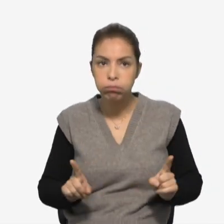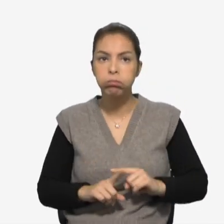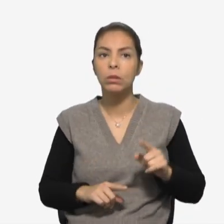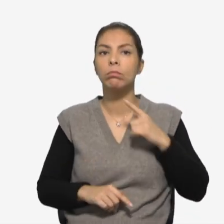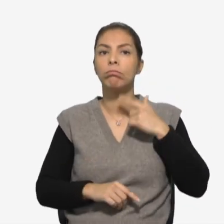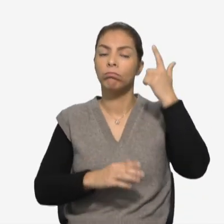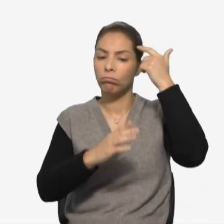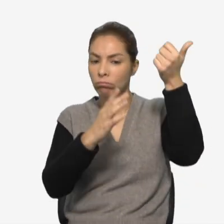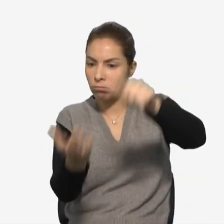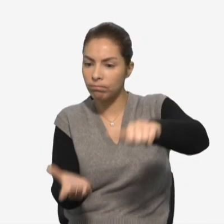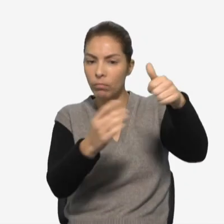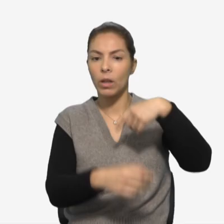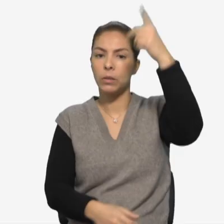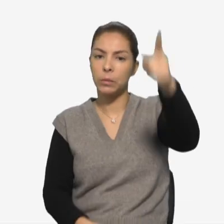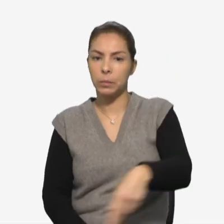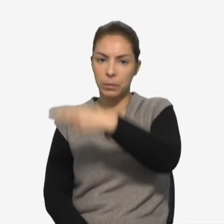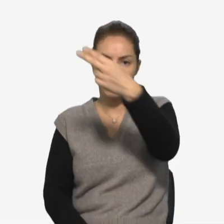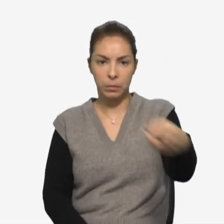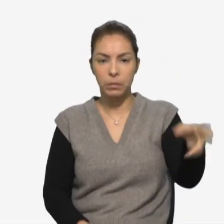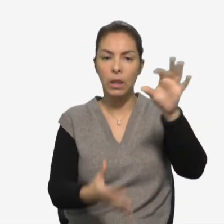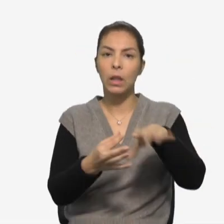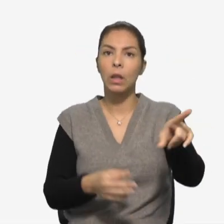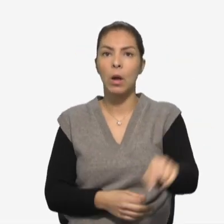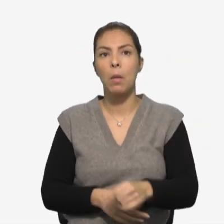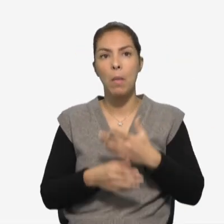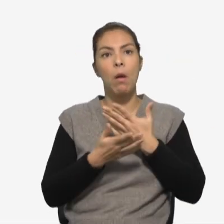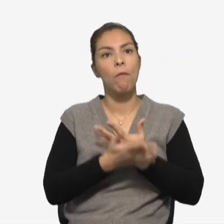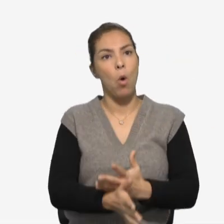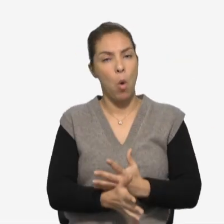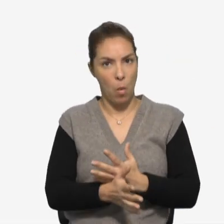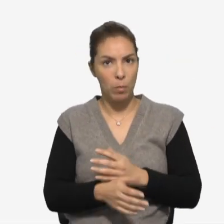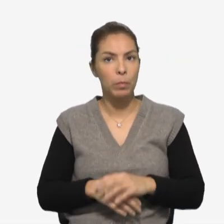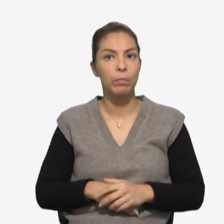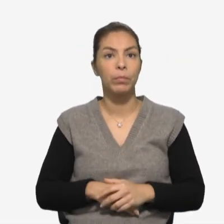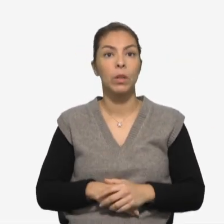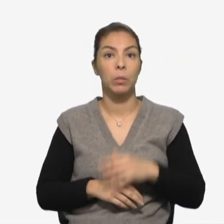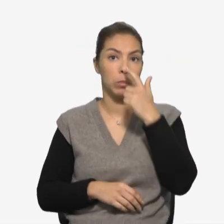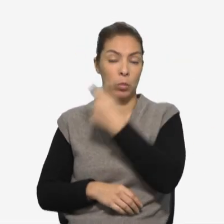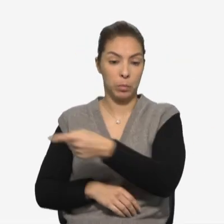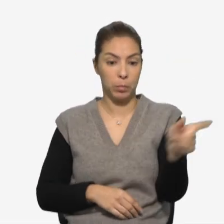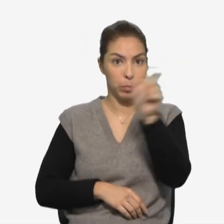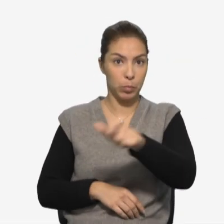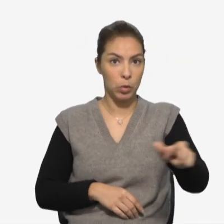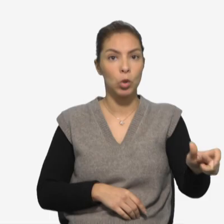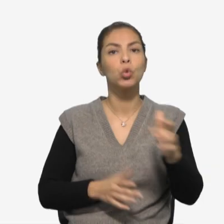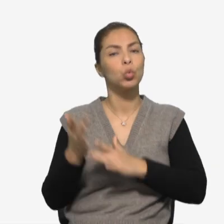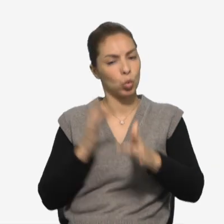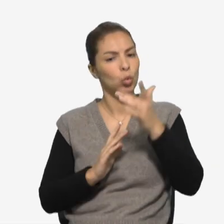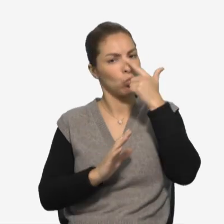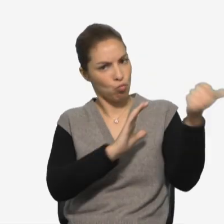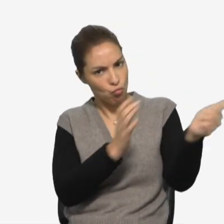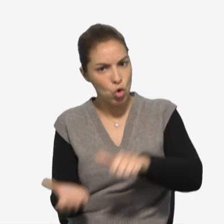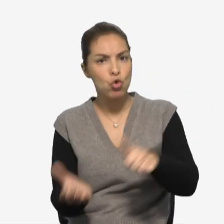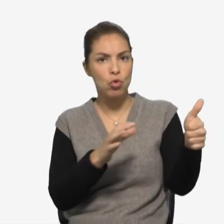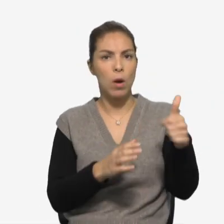Santo e com o fogo. Quando todo o povo recebeu o batismo, Jesus também foi batizado. E enquanto